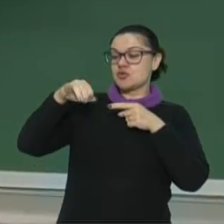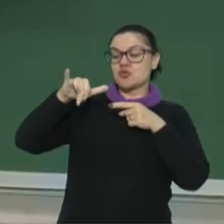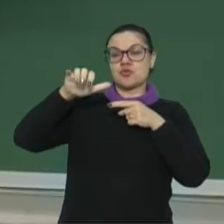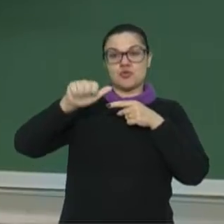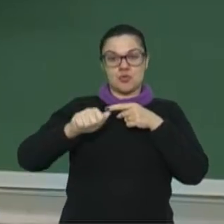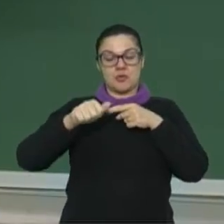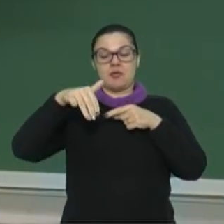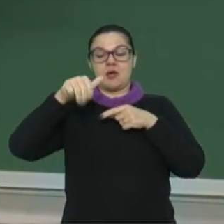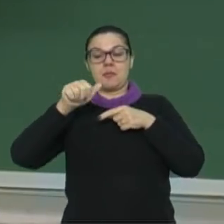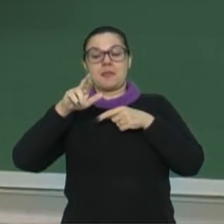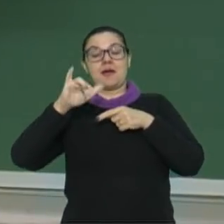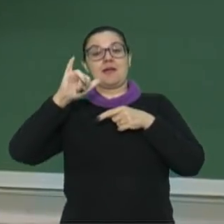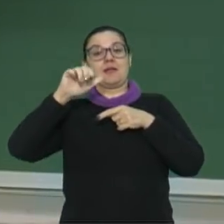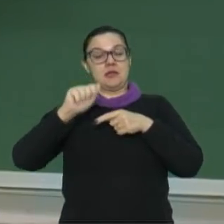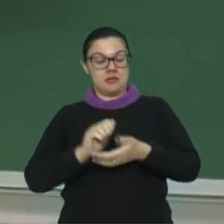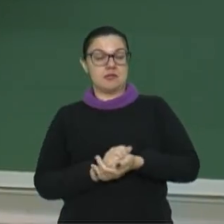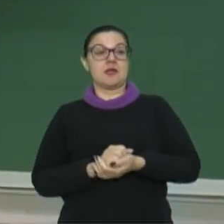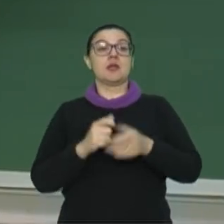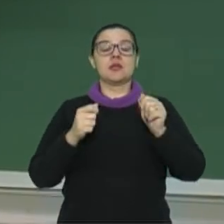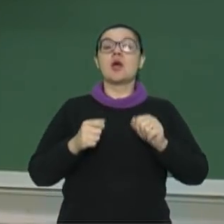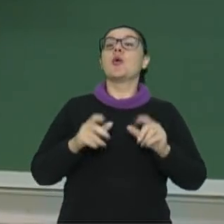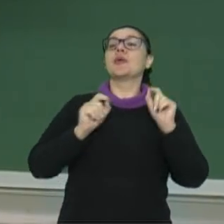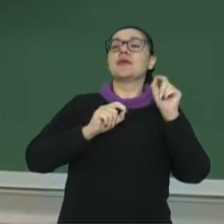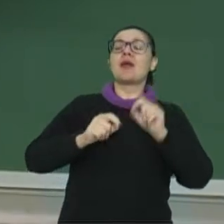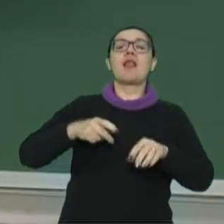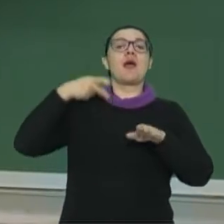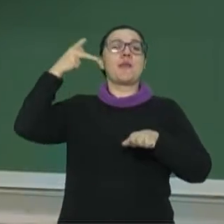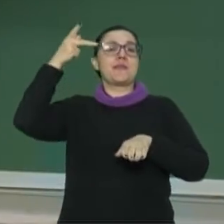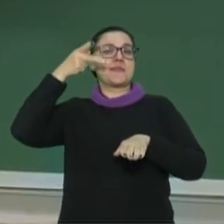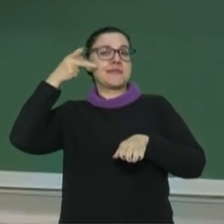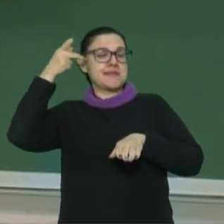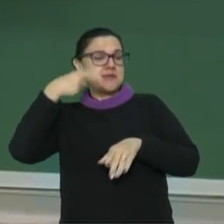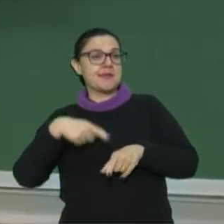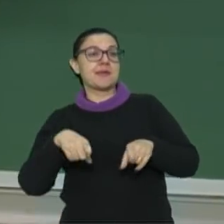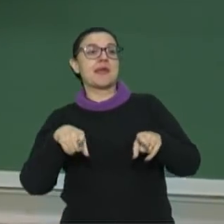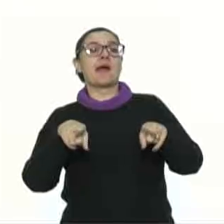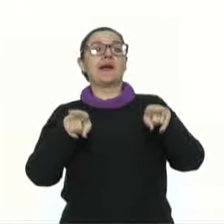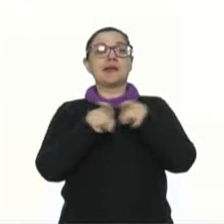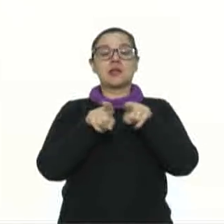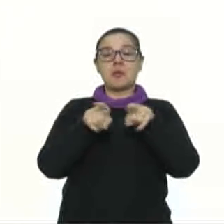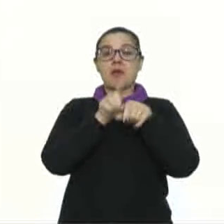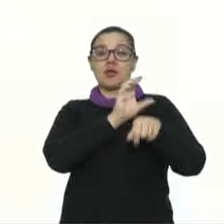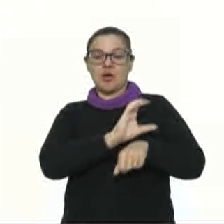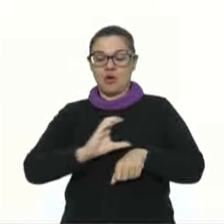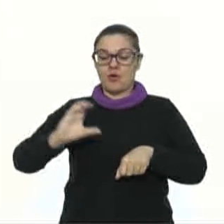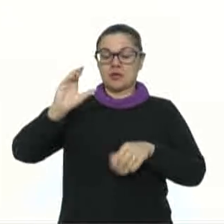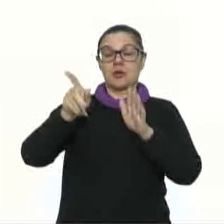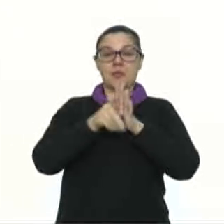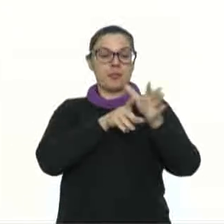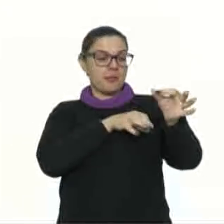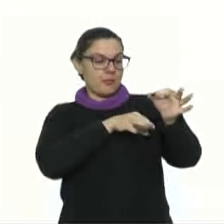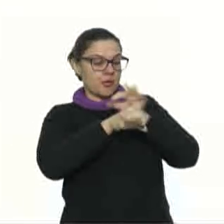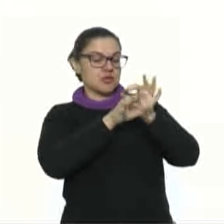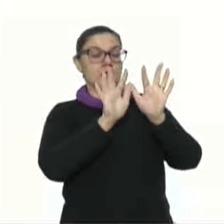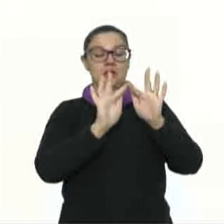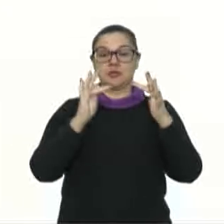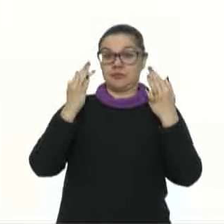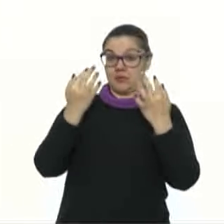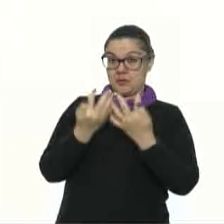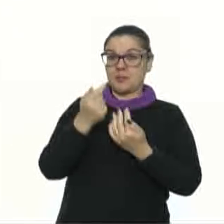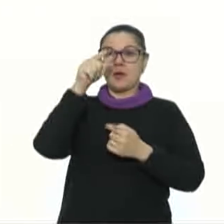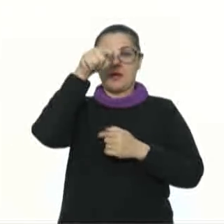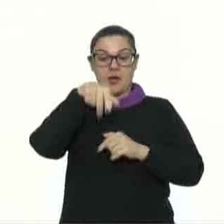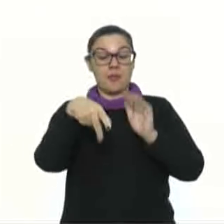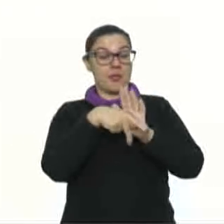Duarte Sampaio, psiquiatra e coordenadora de projeto familiar vincular, né? Todos aqui de São Paulo, né? Do HC